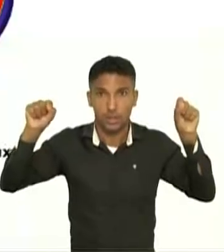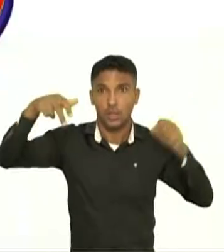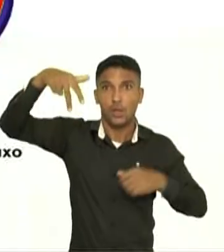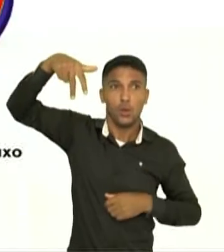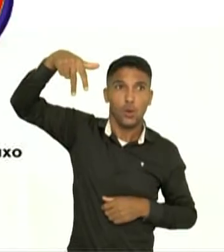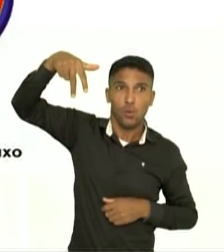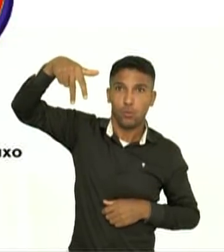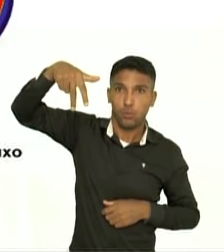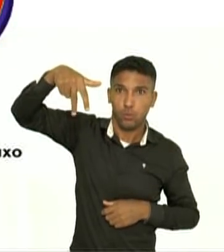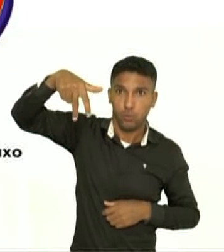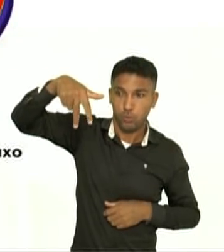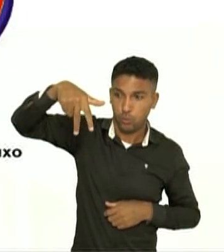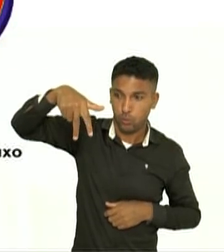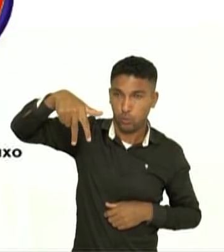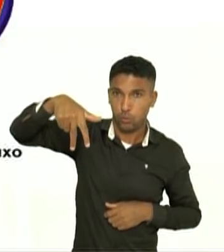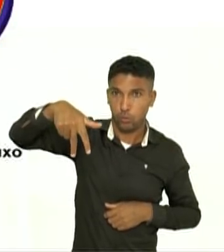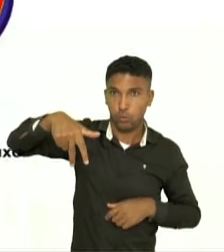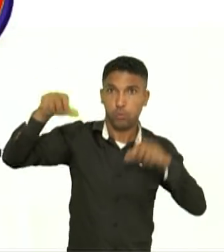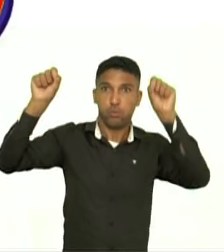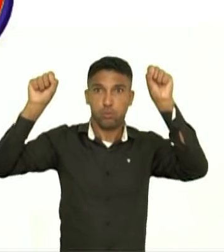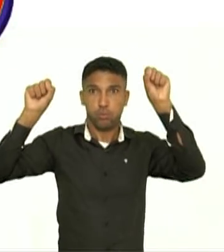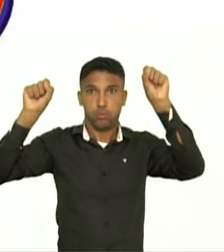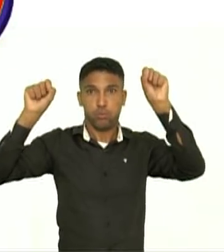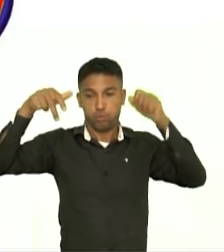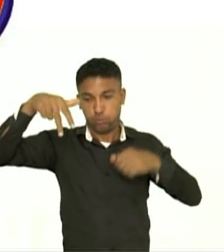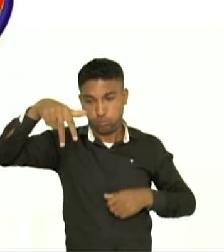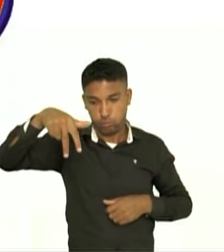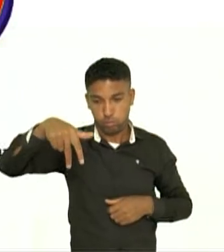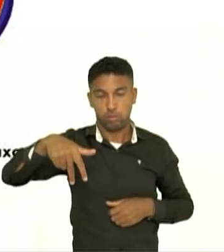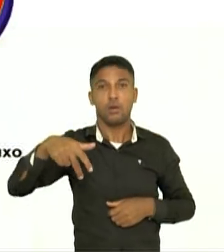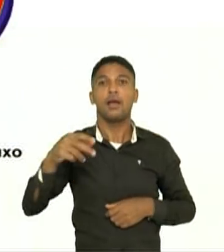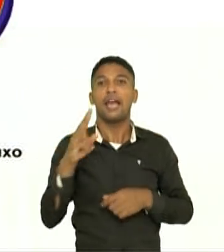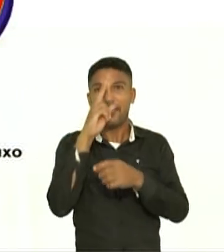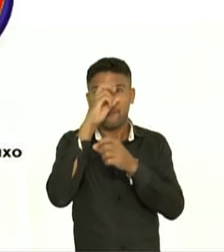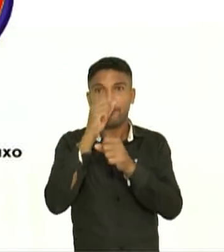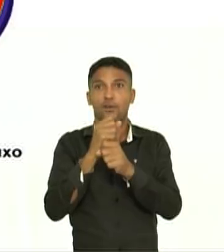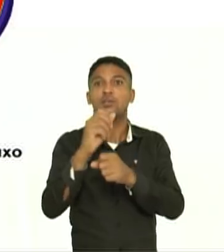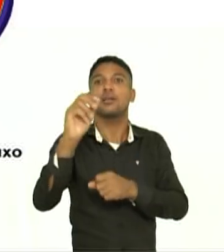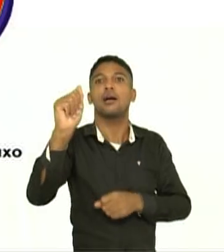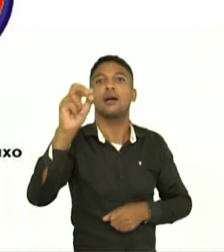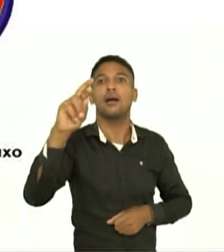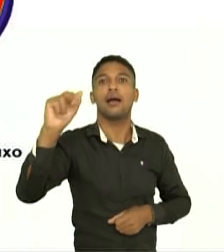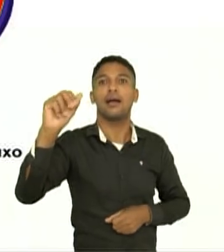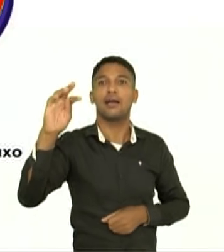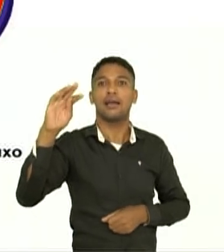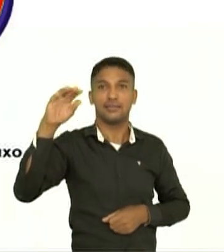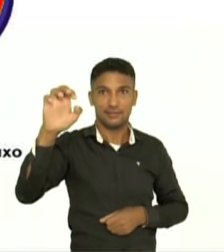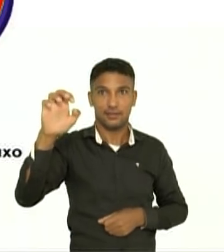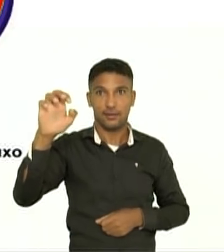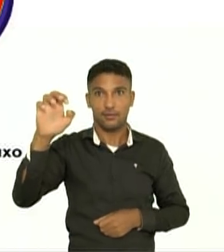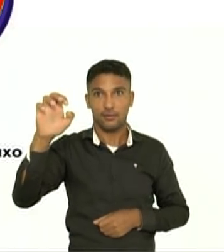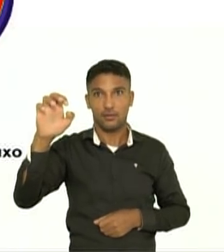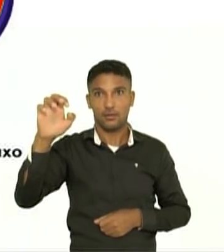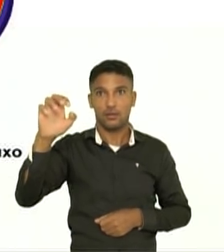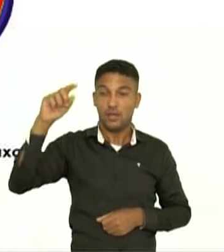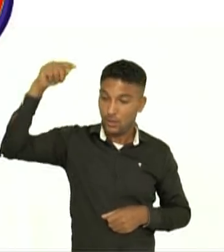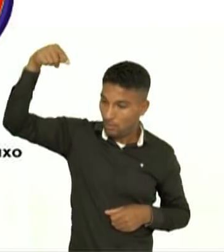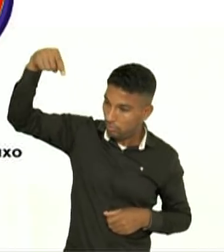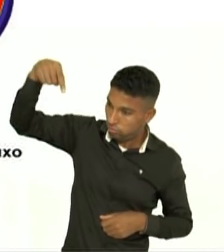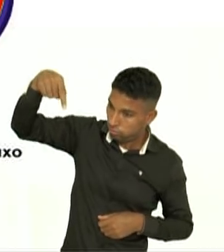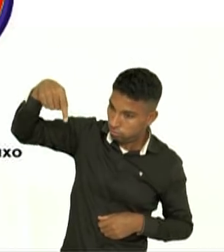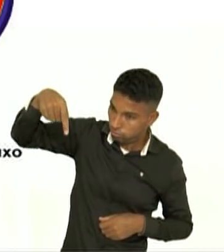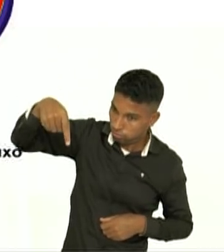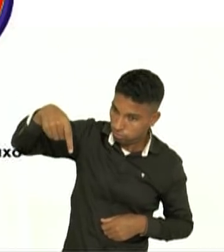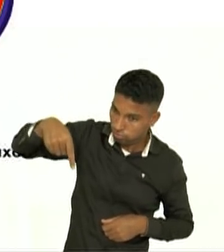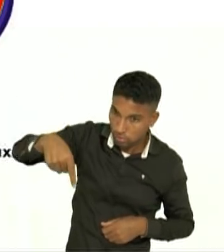velocidade final, né, adequada, é justamente a força de arraste, né, a força de atrito com o fluido provocada